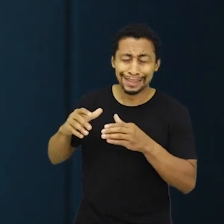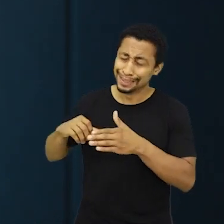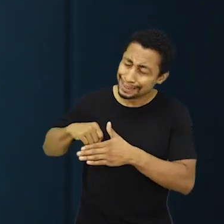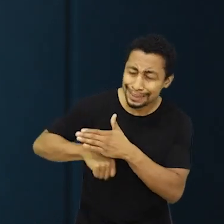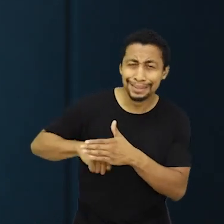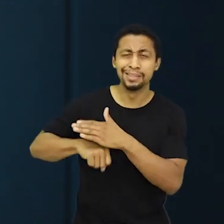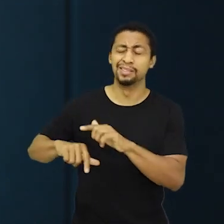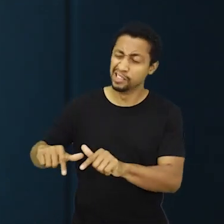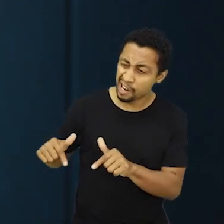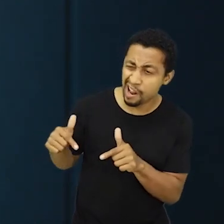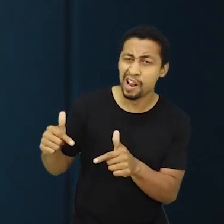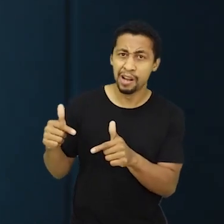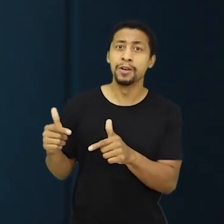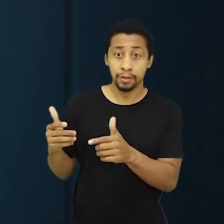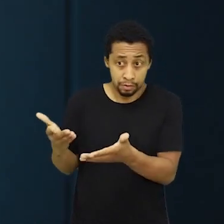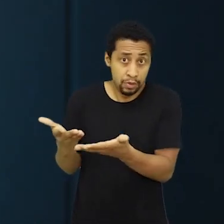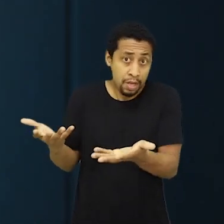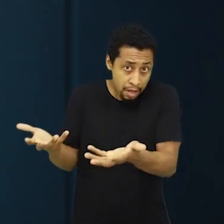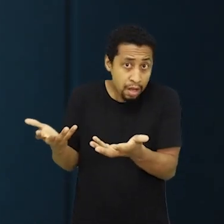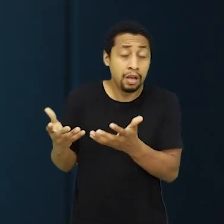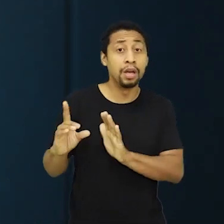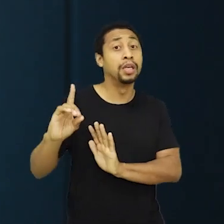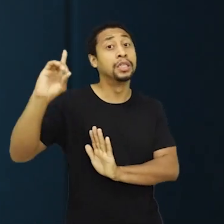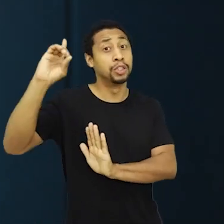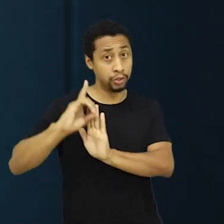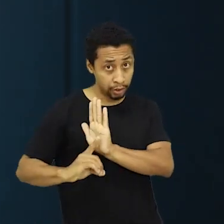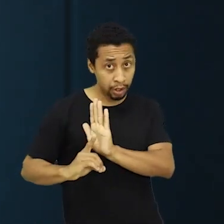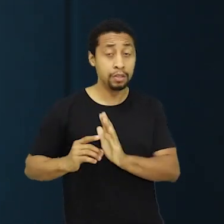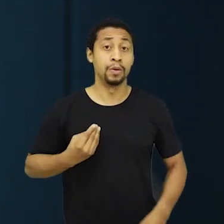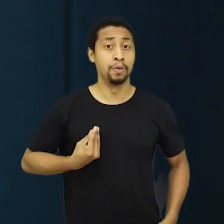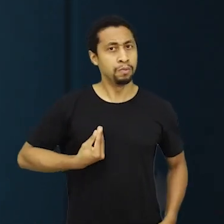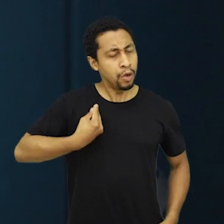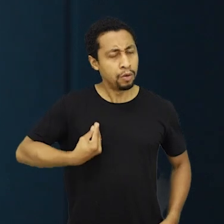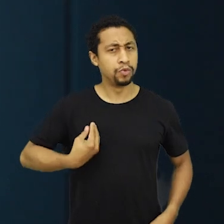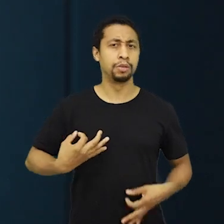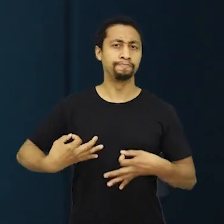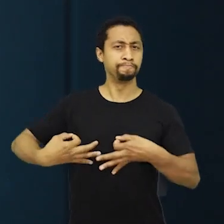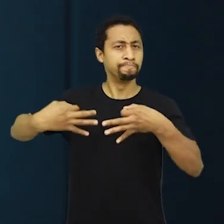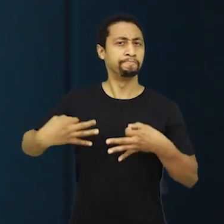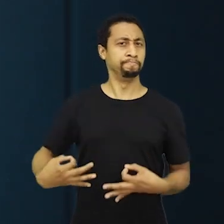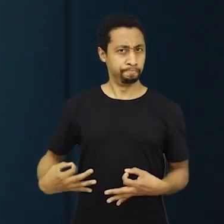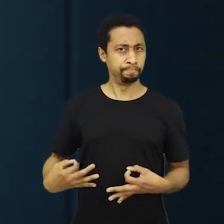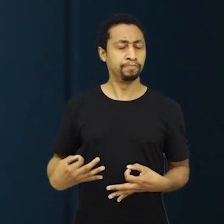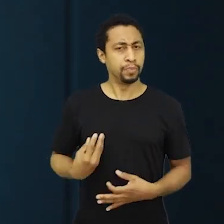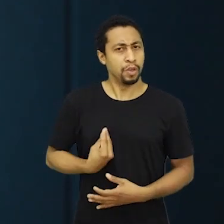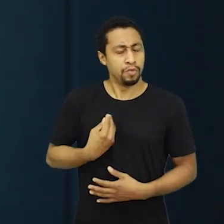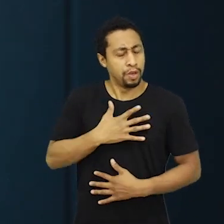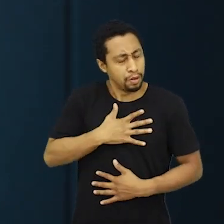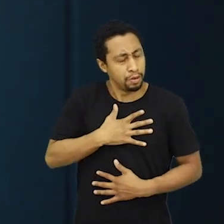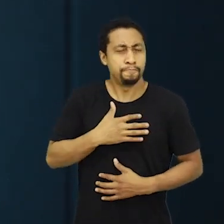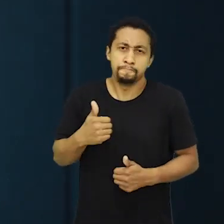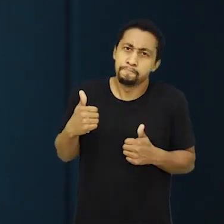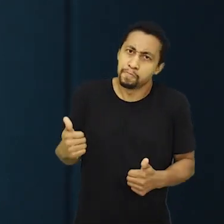lutando pelos seus direitos, lutando por uma vida mais digna, lutando pelo seu bem viver, a partir